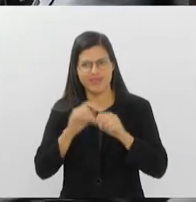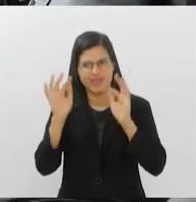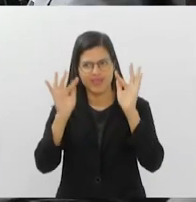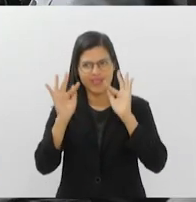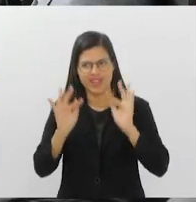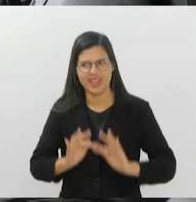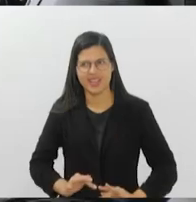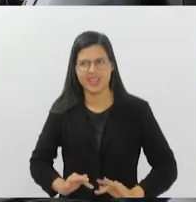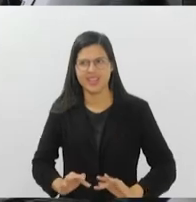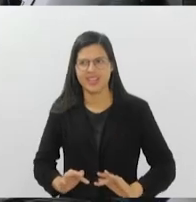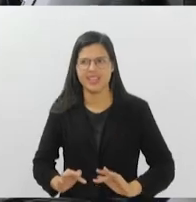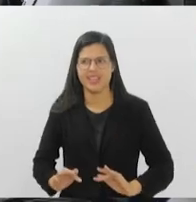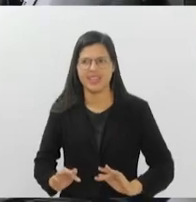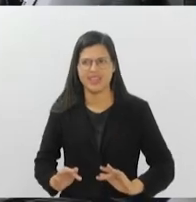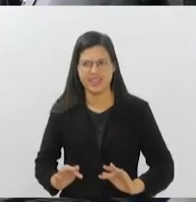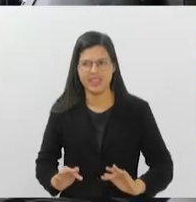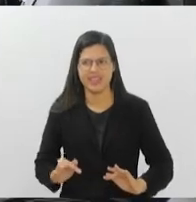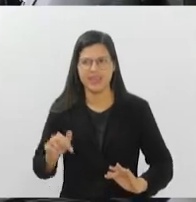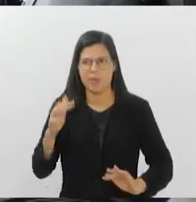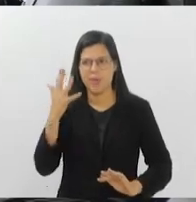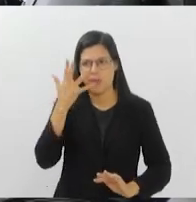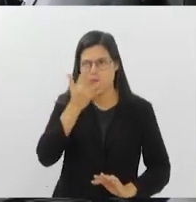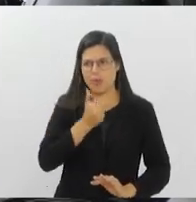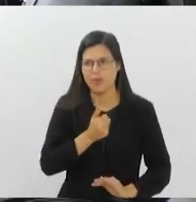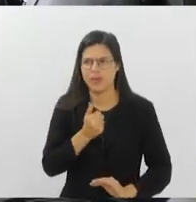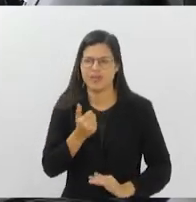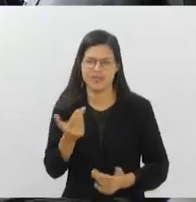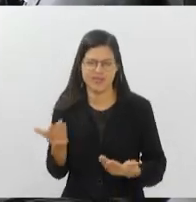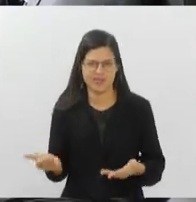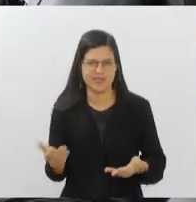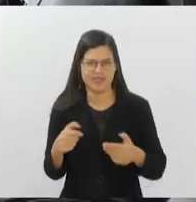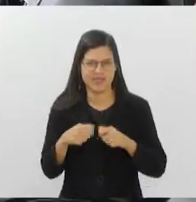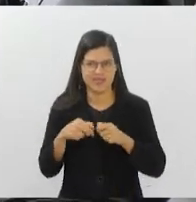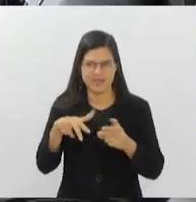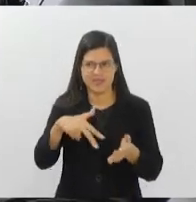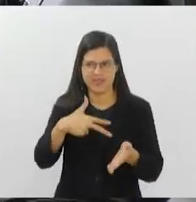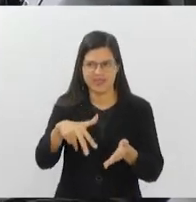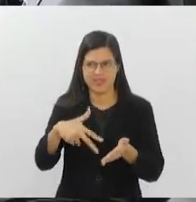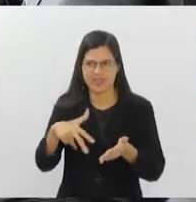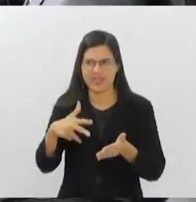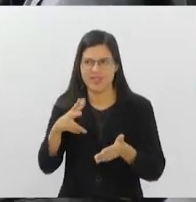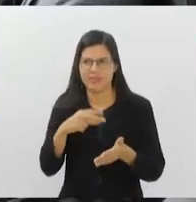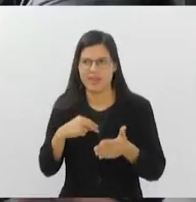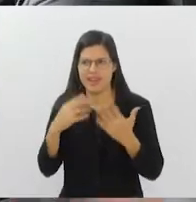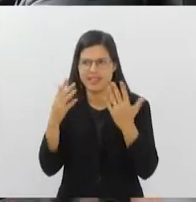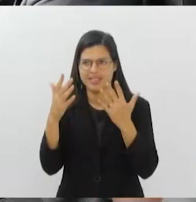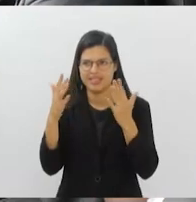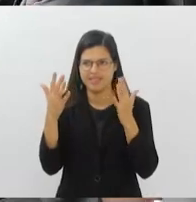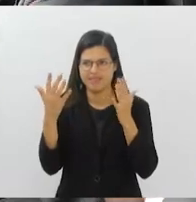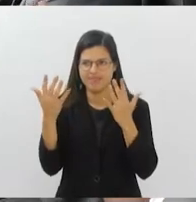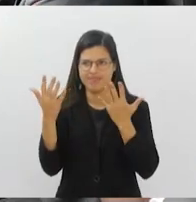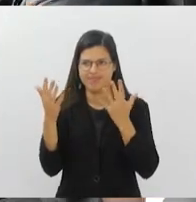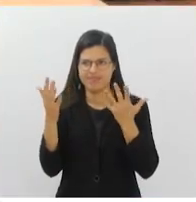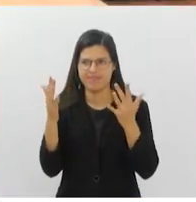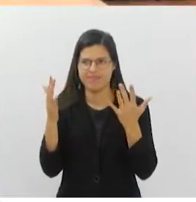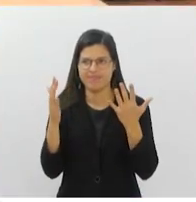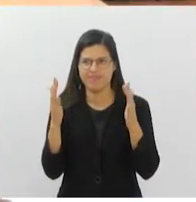tão alegre, tão bonito que você nos proporcionou, tá? Acho que ela merece aplausos, hein?